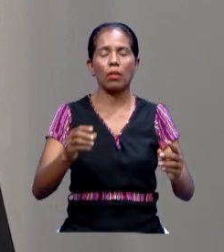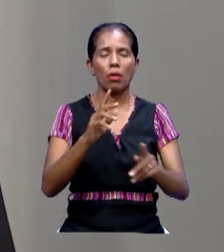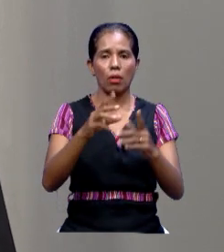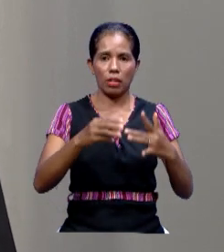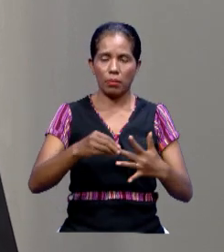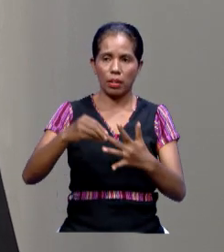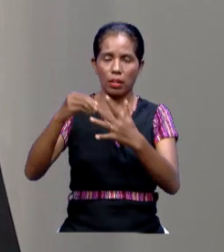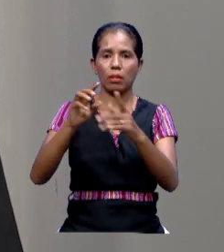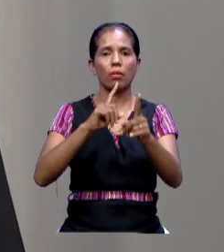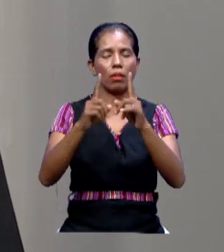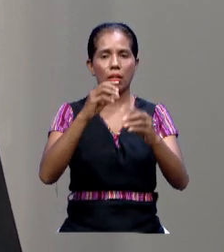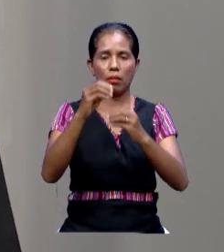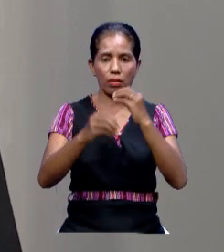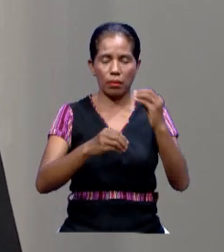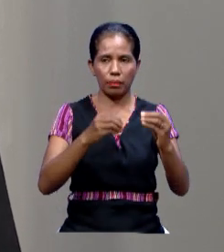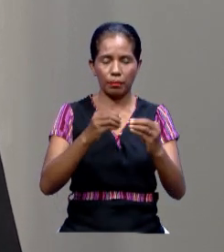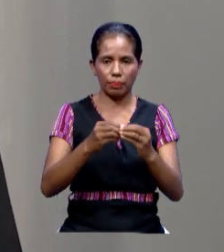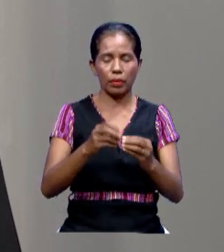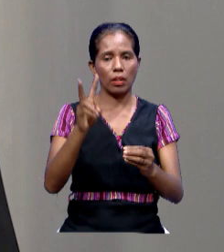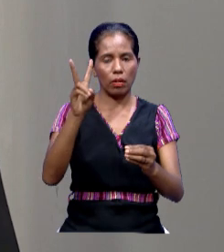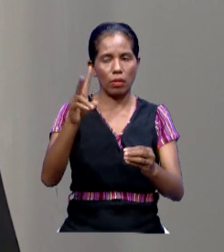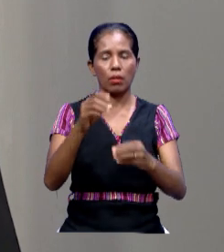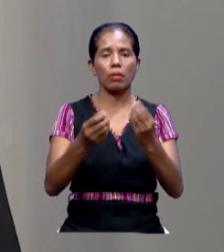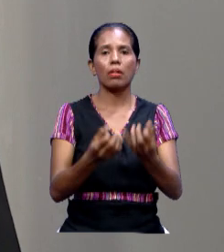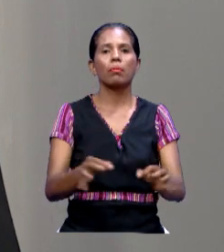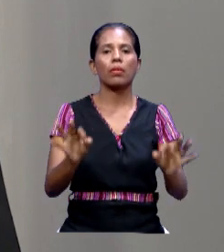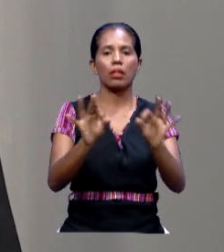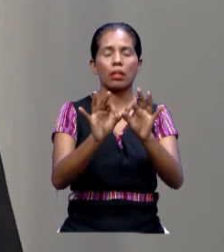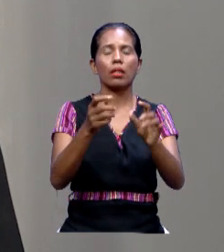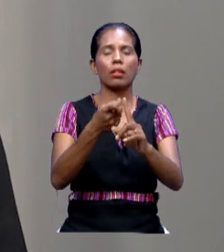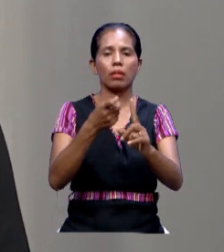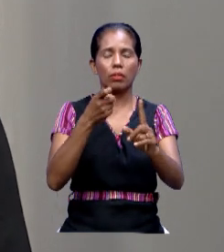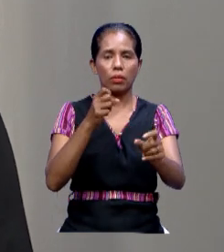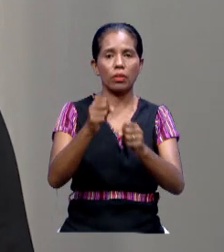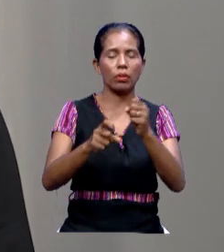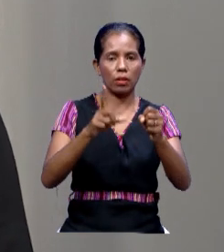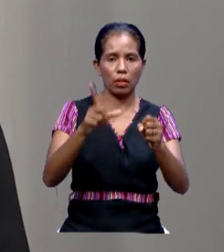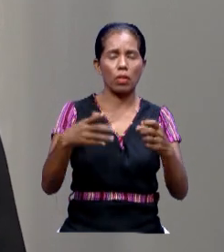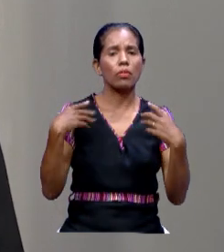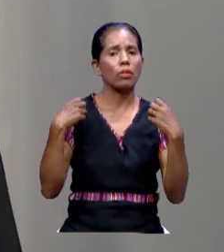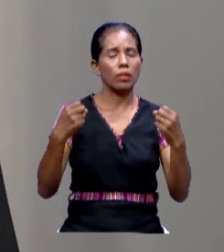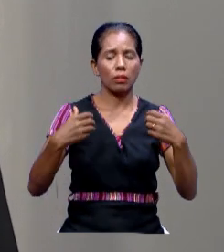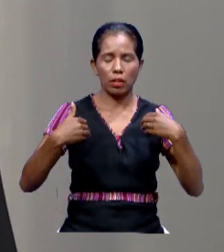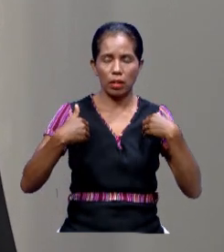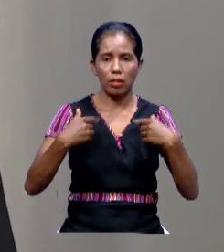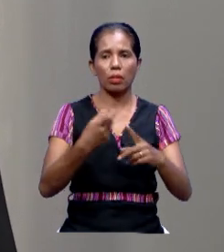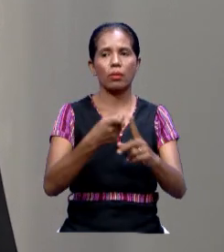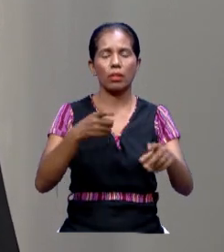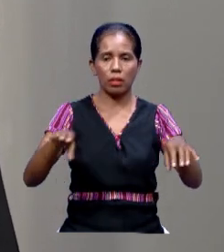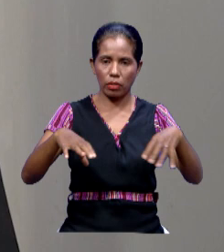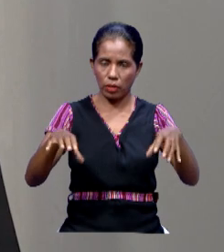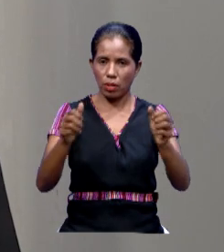ba a parte rua ne konaba importansia ho si diálogo social i sa força mabel ia ho si parte rua wang ira serviço